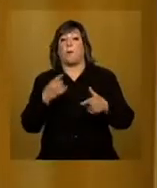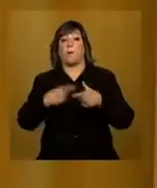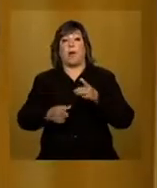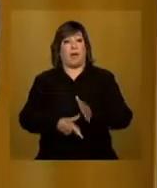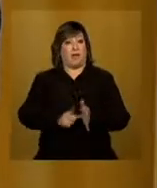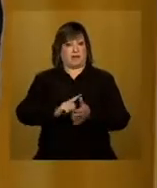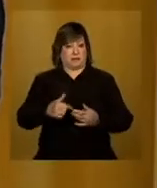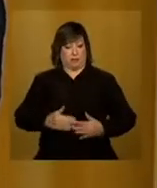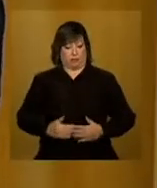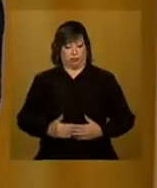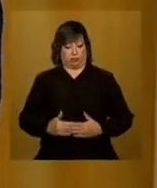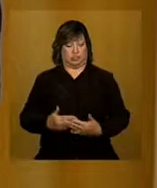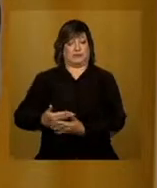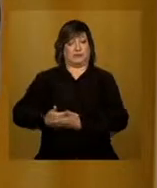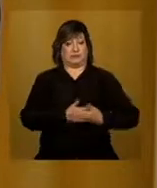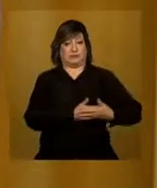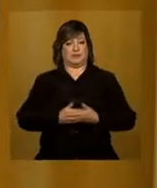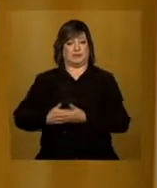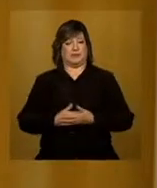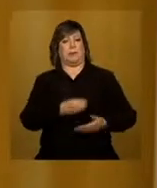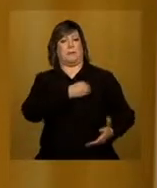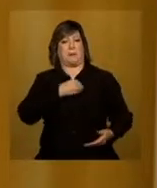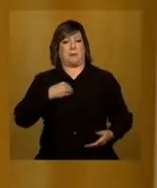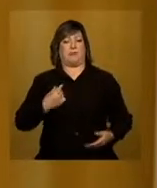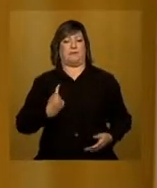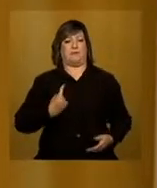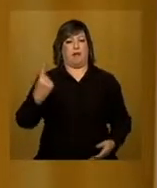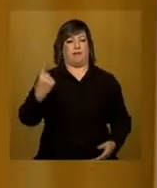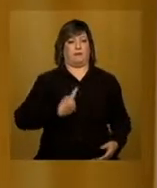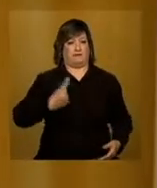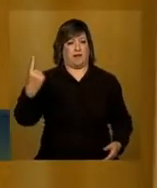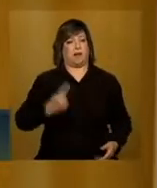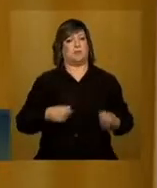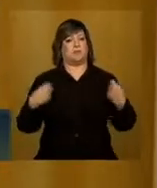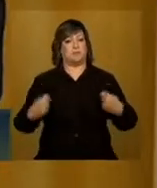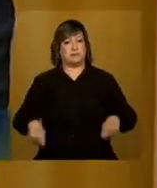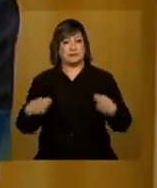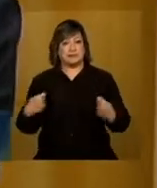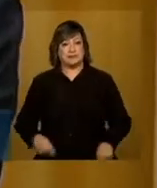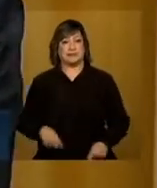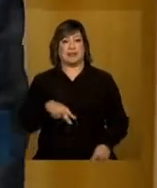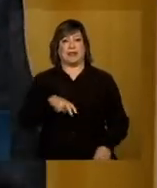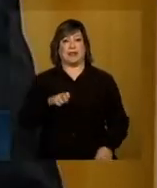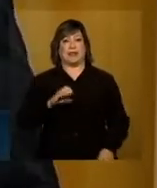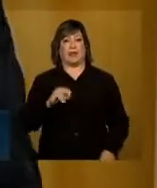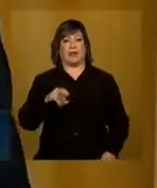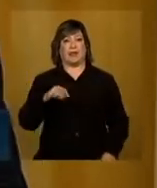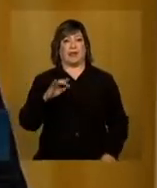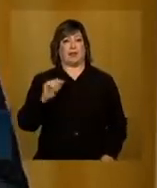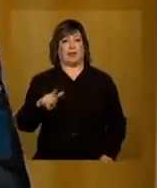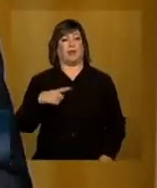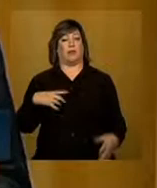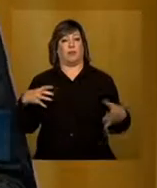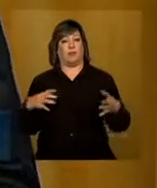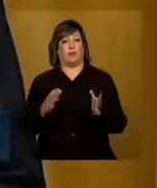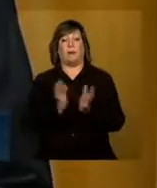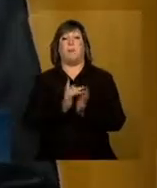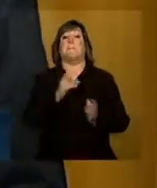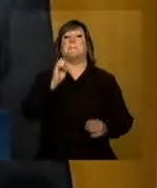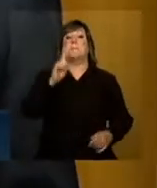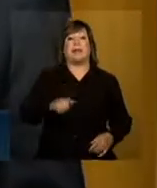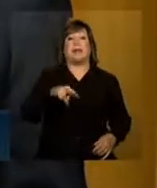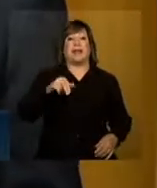para começar o pré-natal, identificar problemas, identificar riscos, ela tem sido potencializada nas áreas mais pobres com